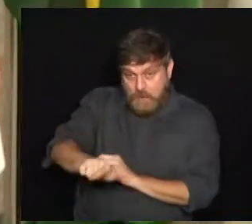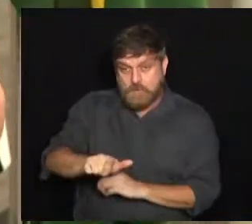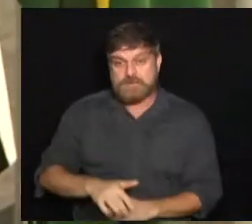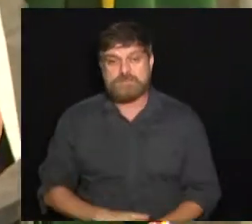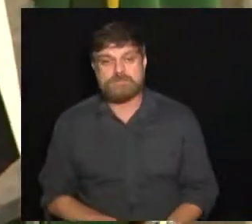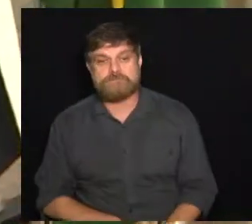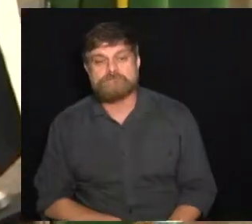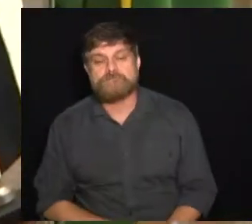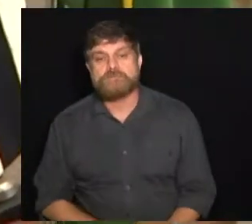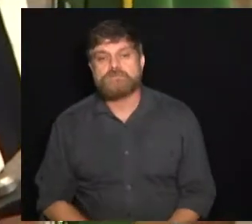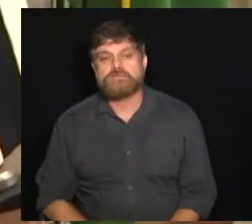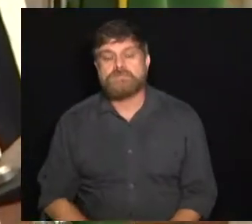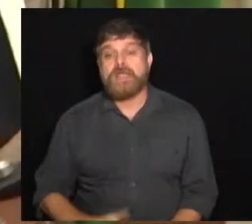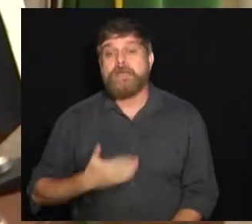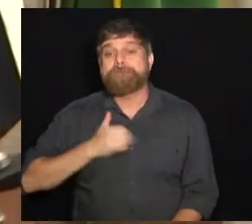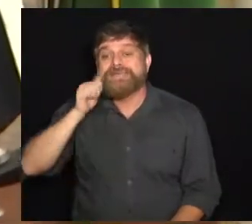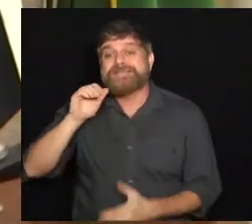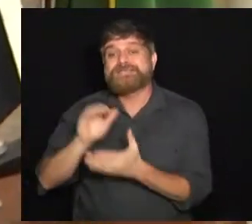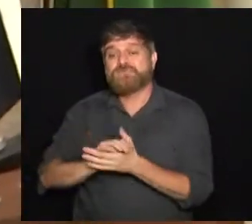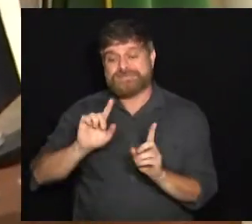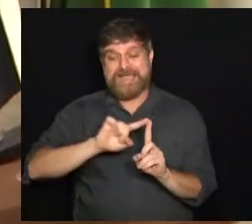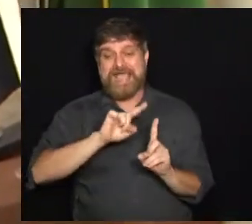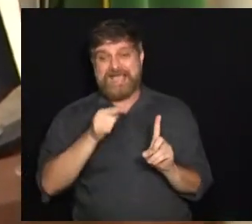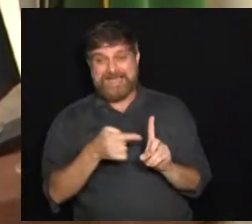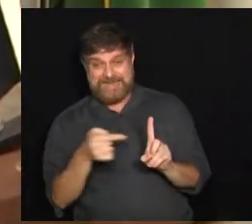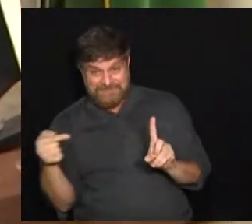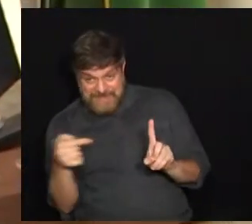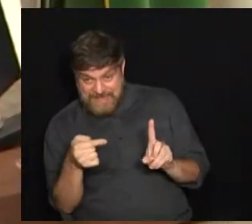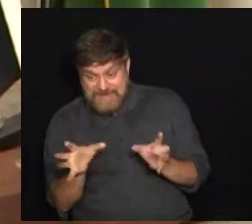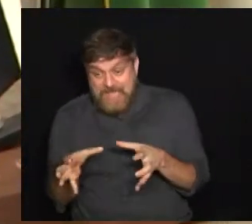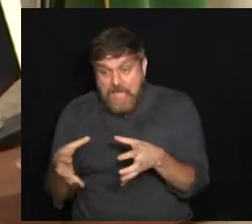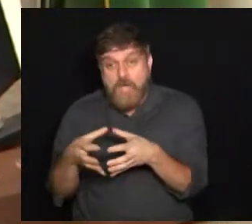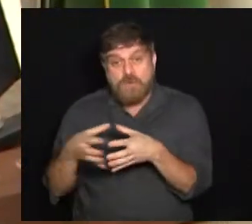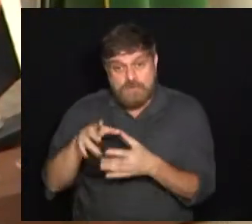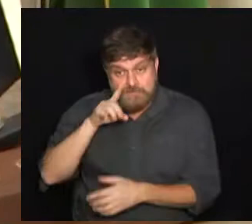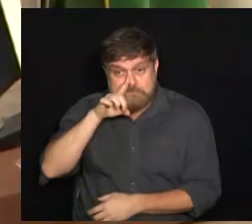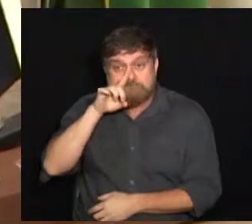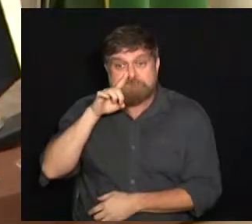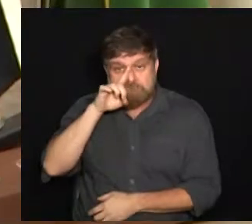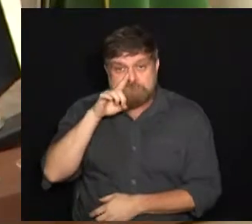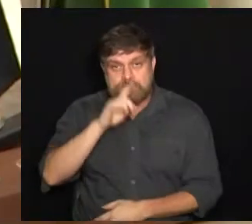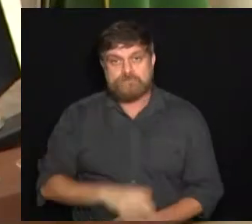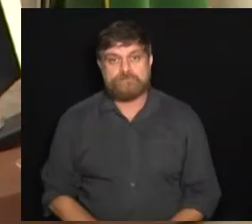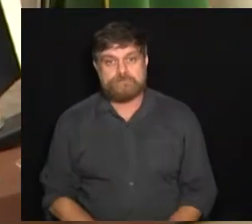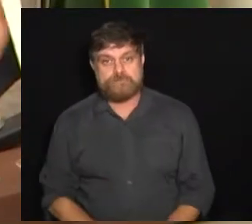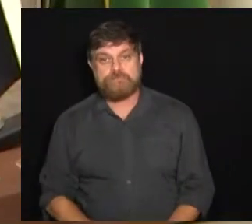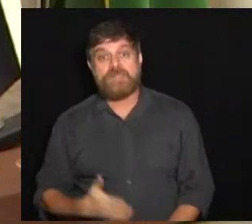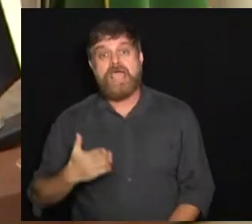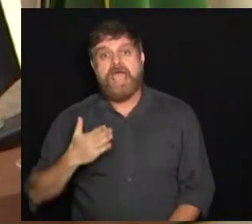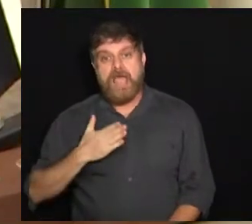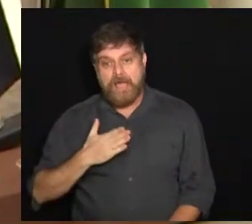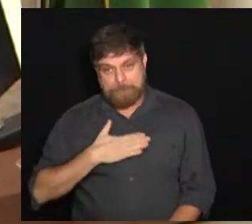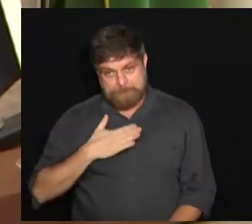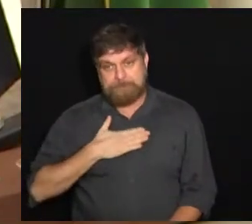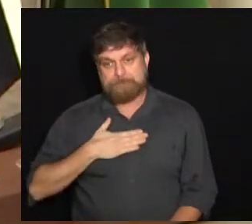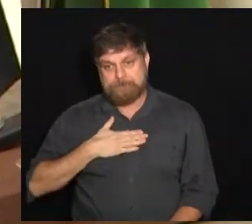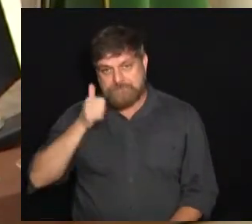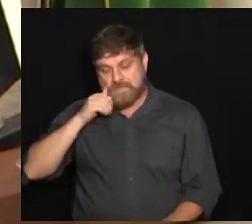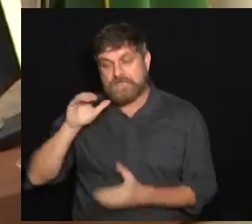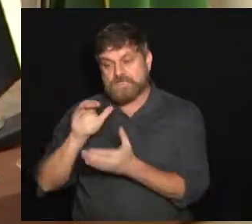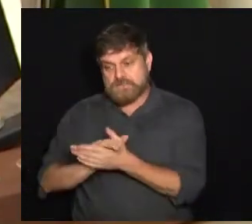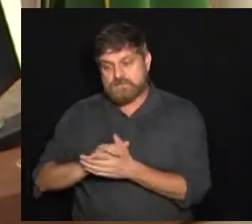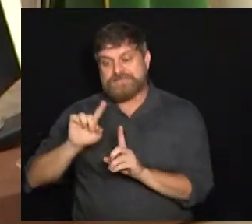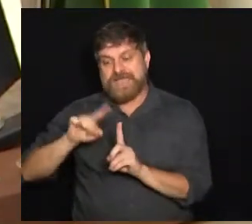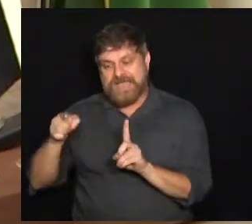978293776. Minha esposa está grávida, ela faz parte do grupo de risco? Perfeito, a minha também tá, viu? A minha tá com 31